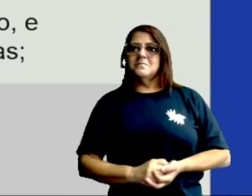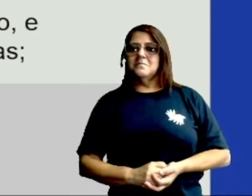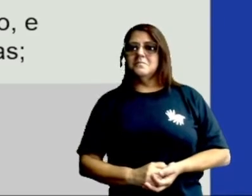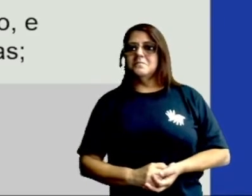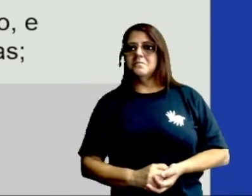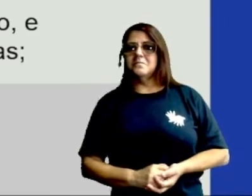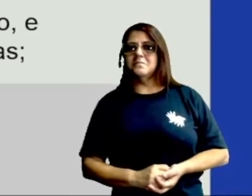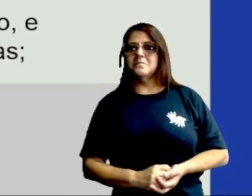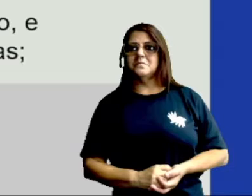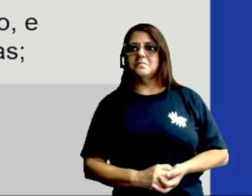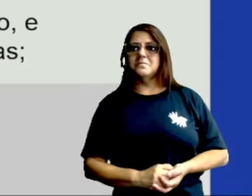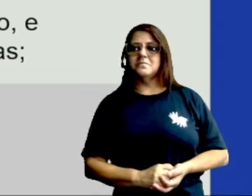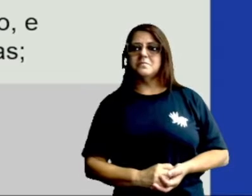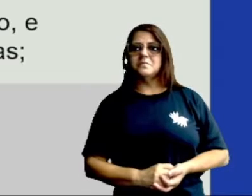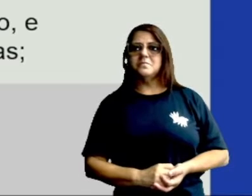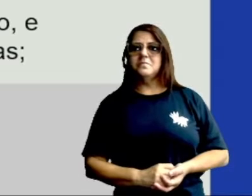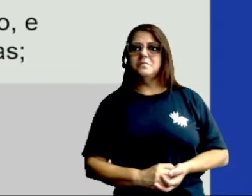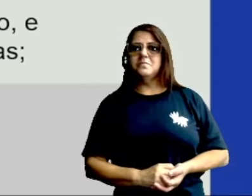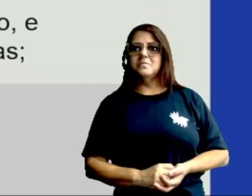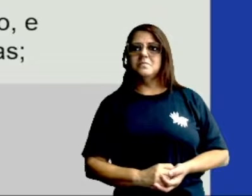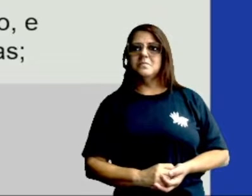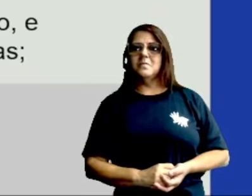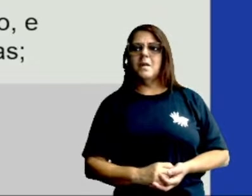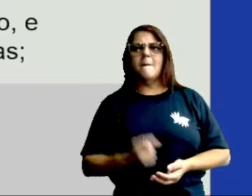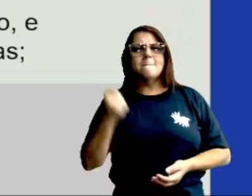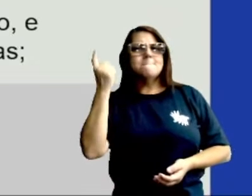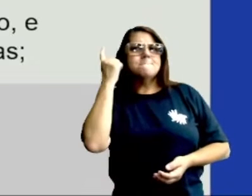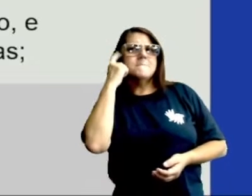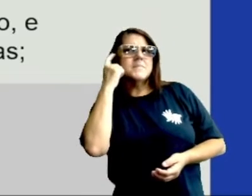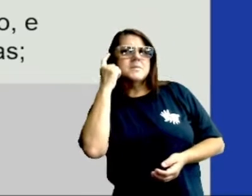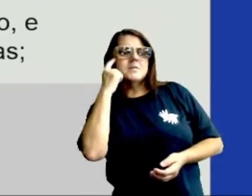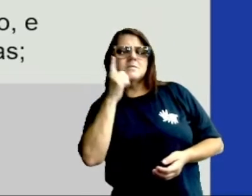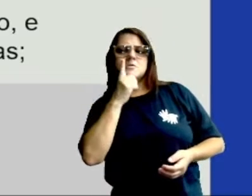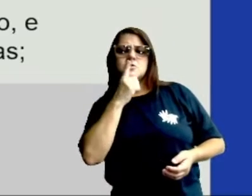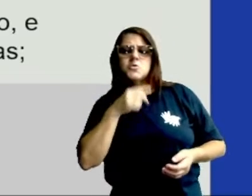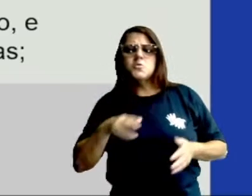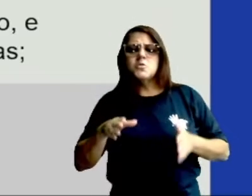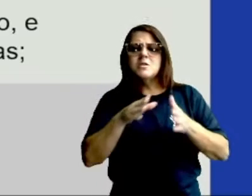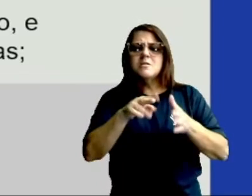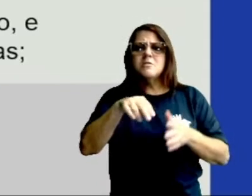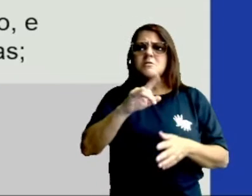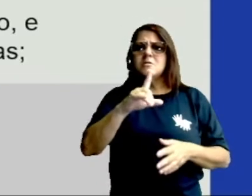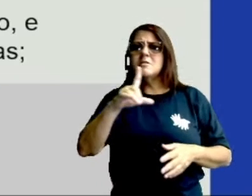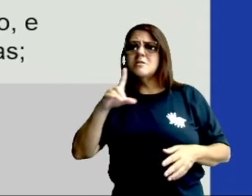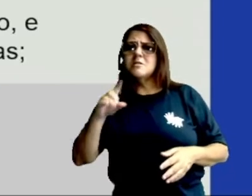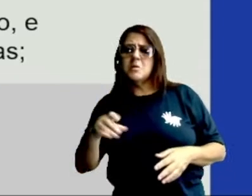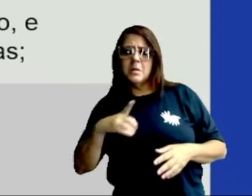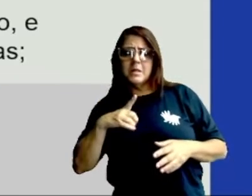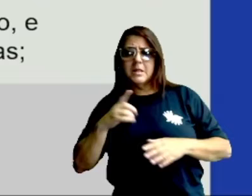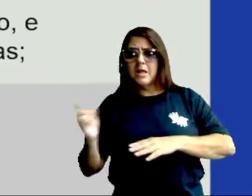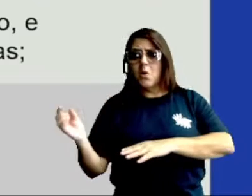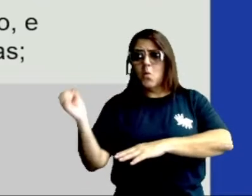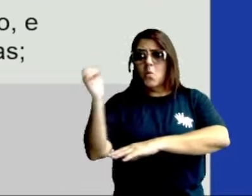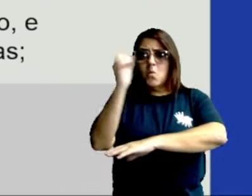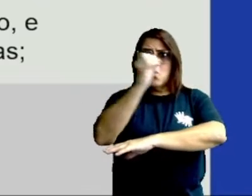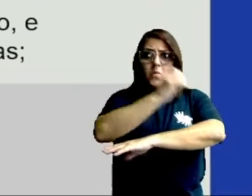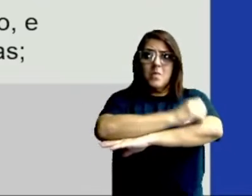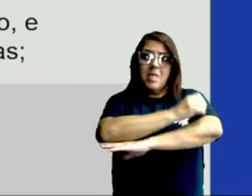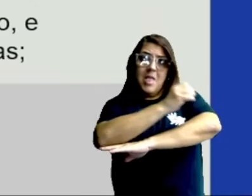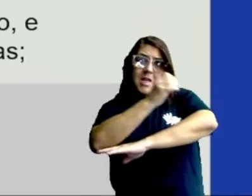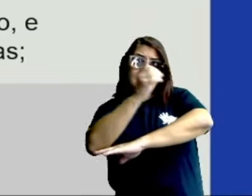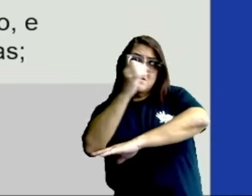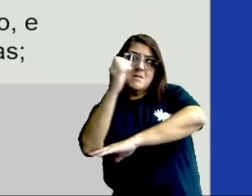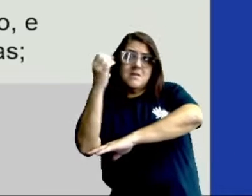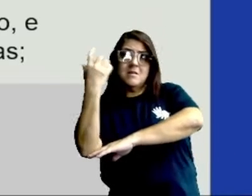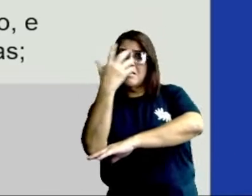Bom vamos lá então pensando ainda no Rio Nilo o Rio Nilo ele tem a nascente né e nenhum